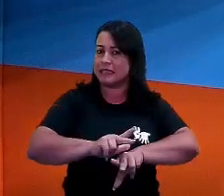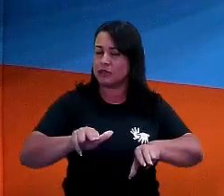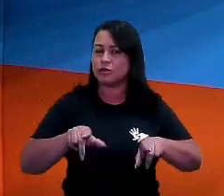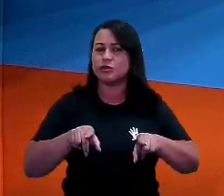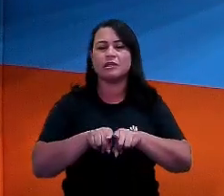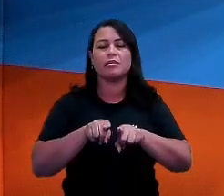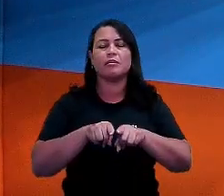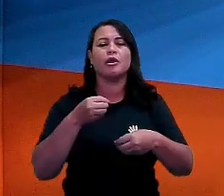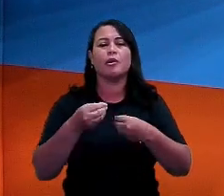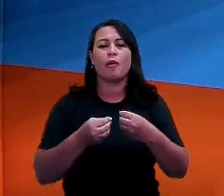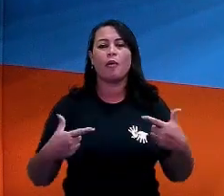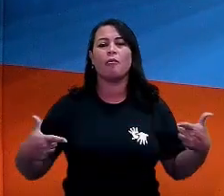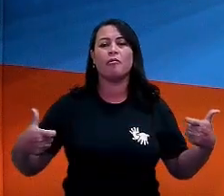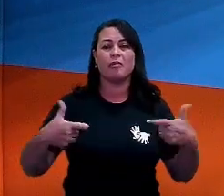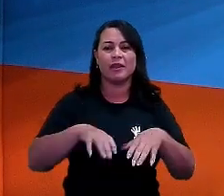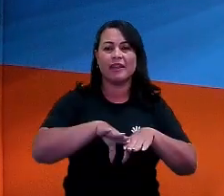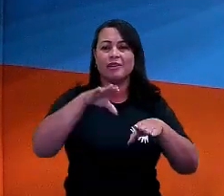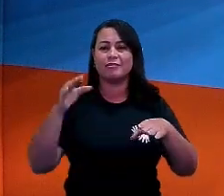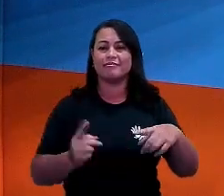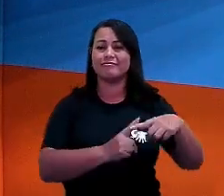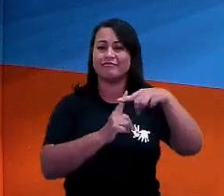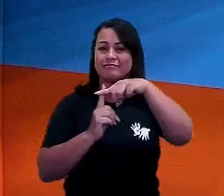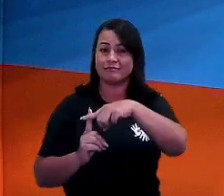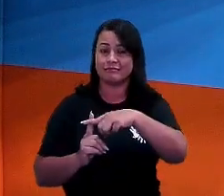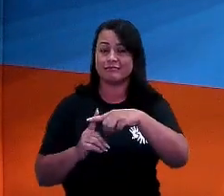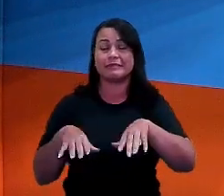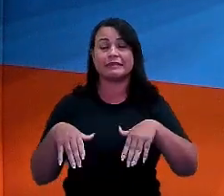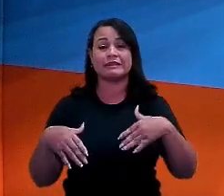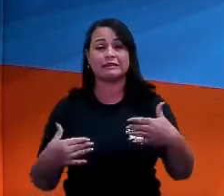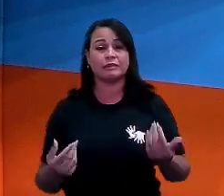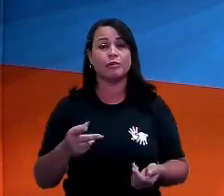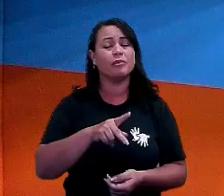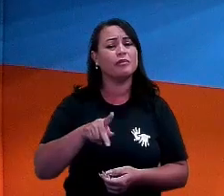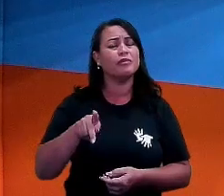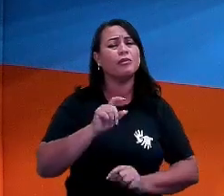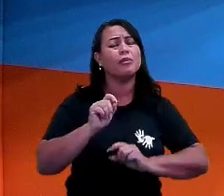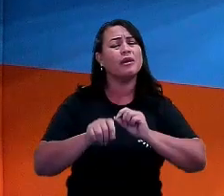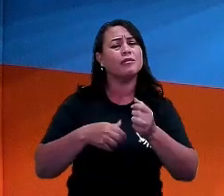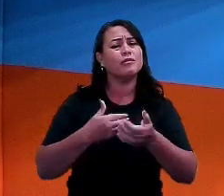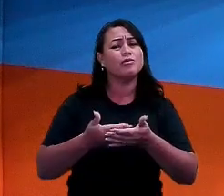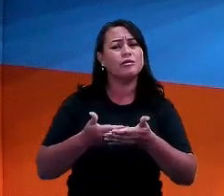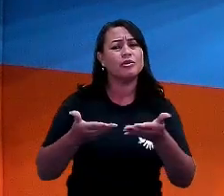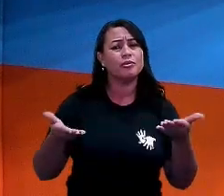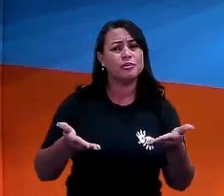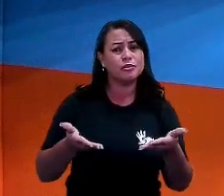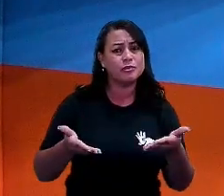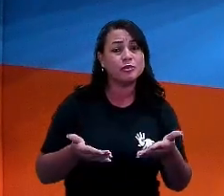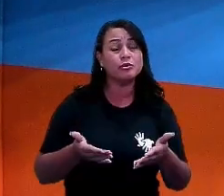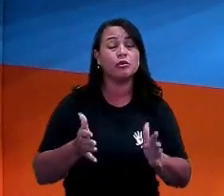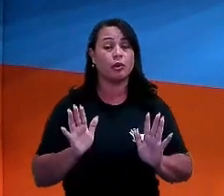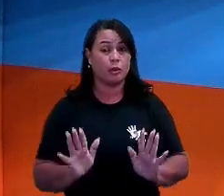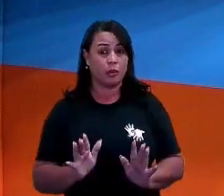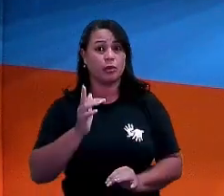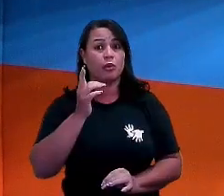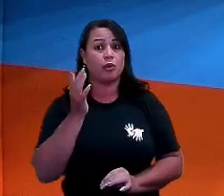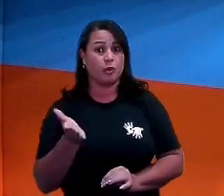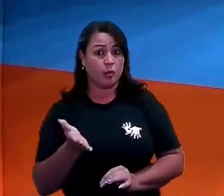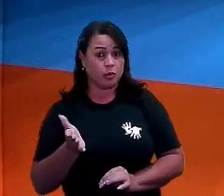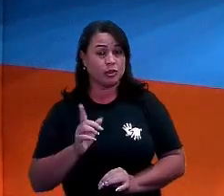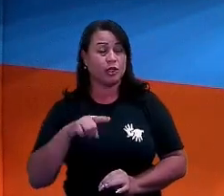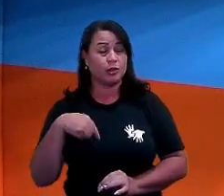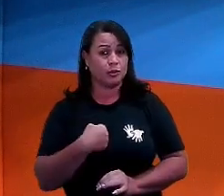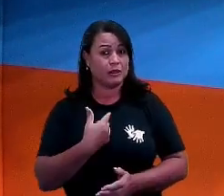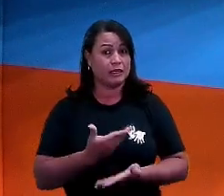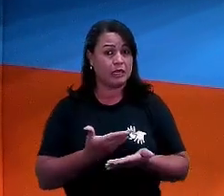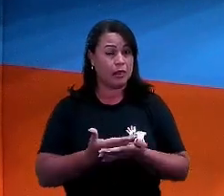a Batalha dos Montes da Taboca. Então, professora, o que a gente vai estudar hoje? Gente, hoje a nossa aula está um